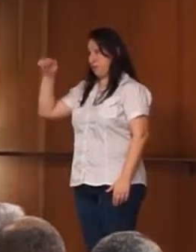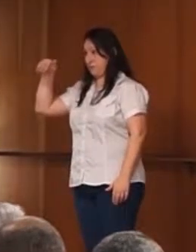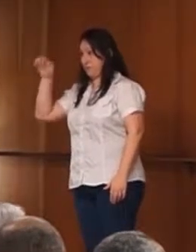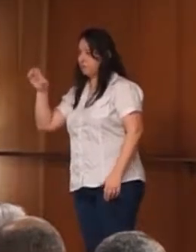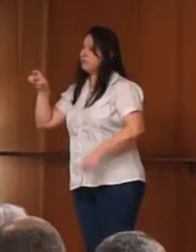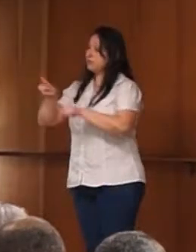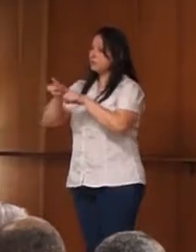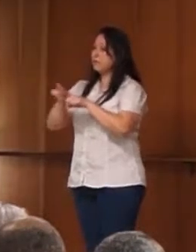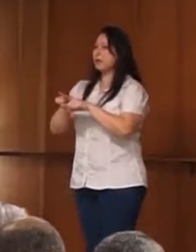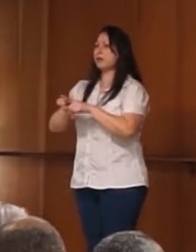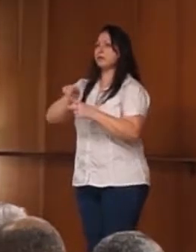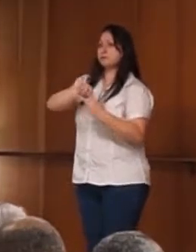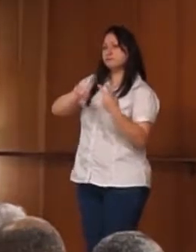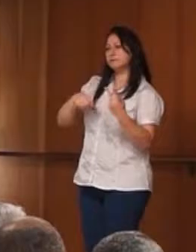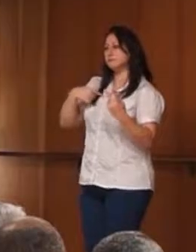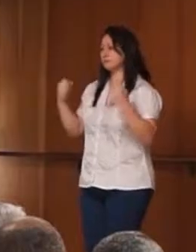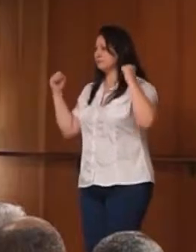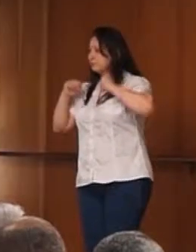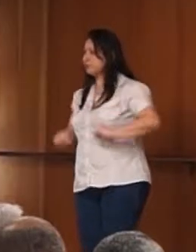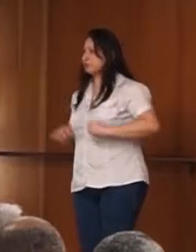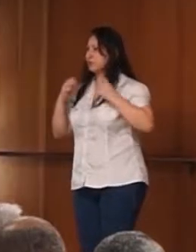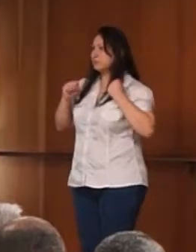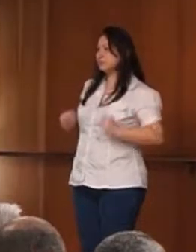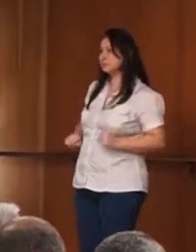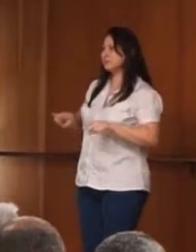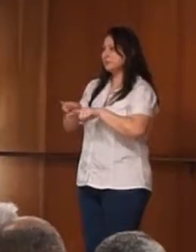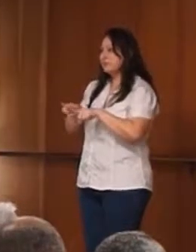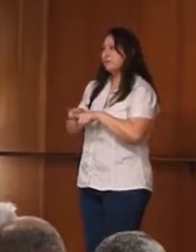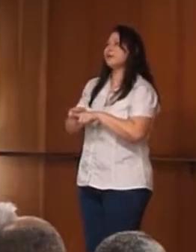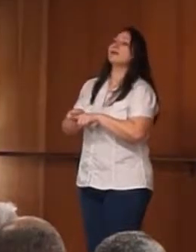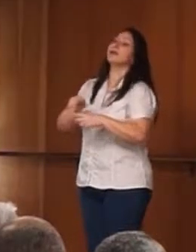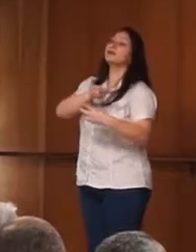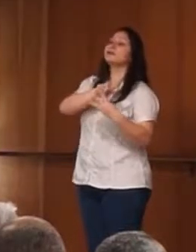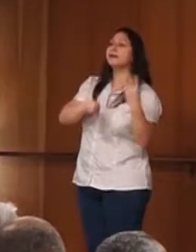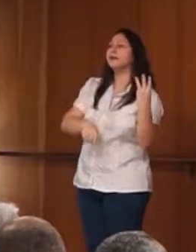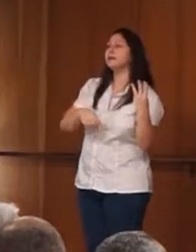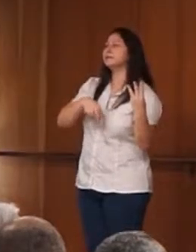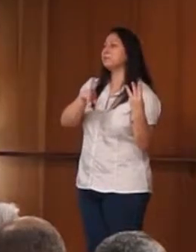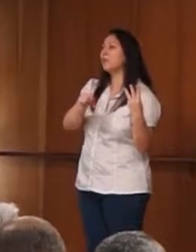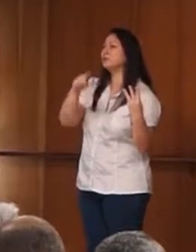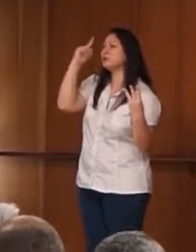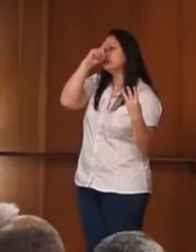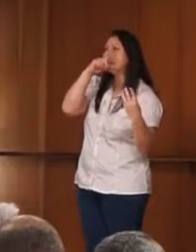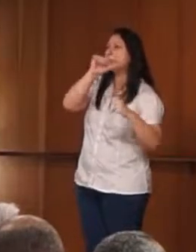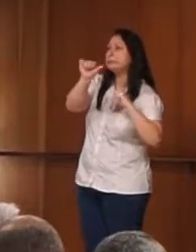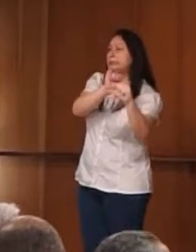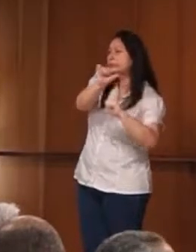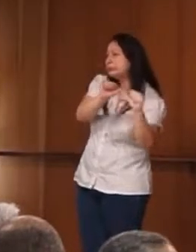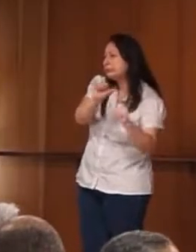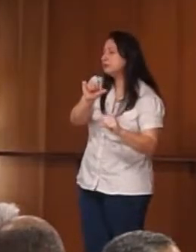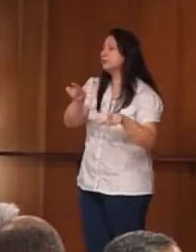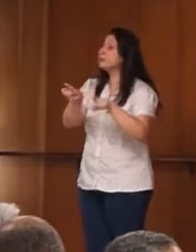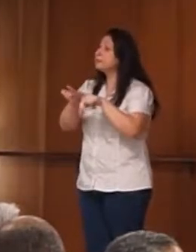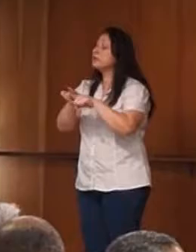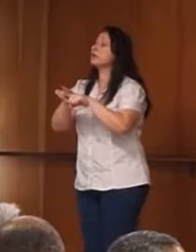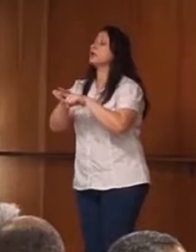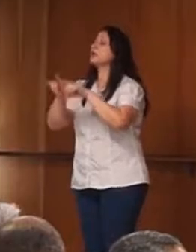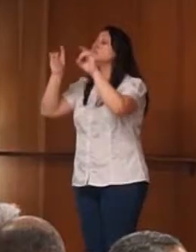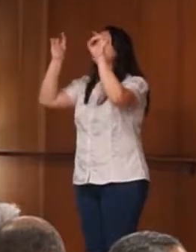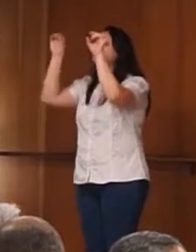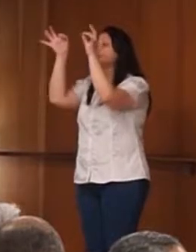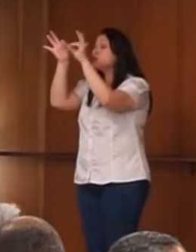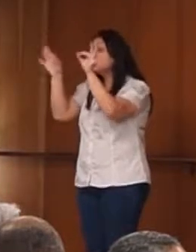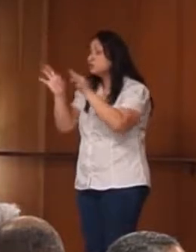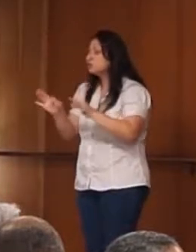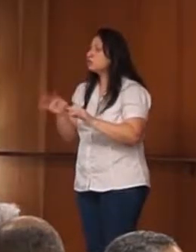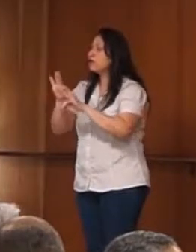dificuldade na família era enorme. Mas o mais interessante é que tinha uma estrutura familiar muito, muito boa. Minha mãe é